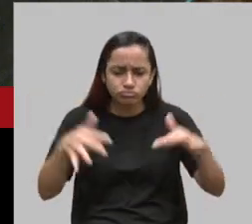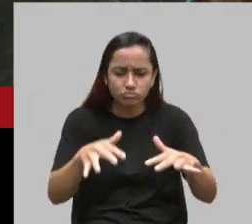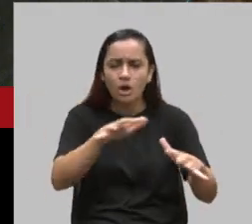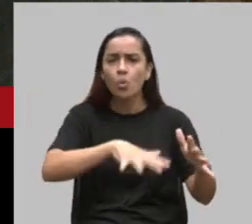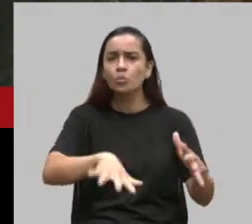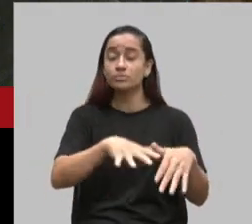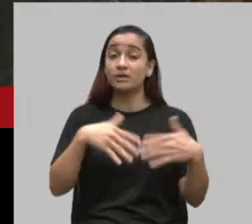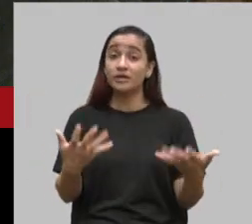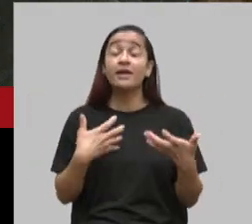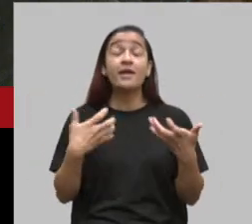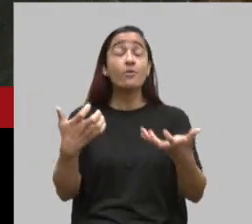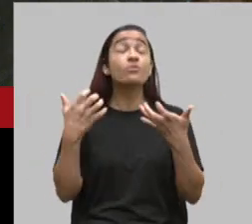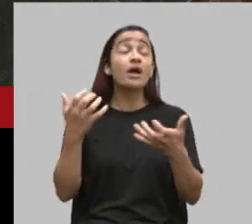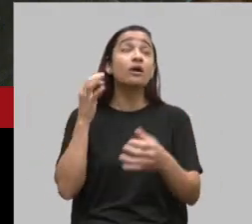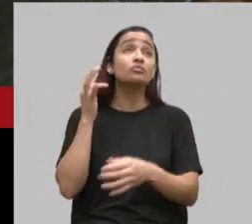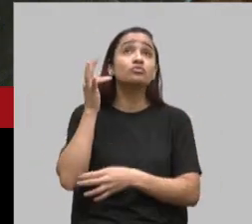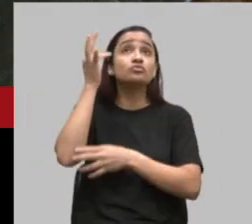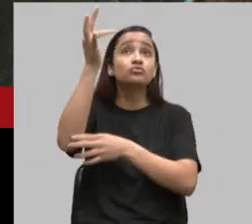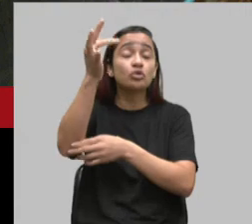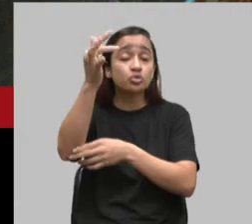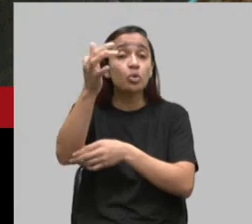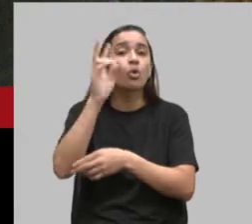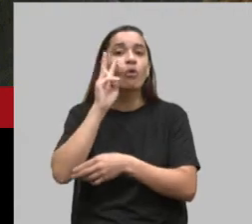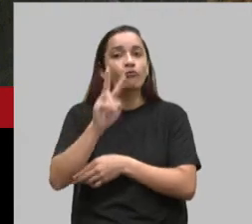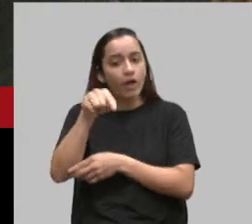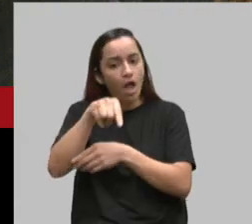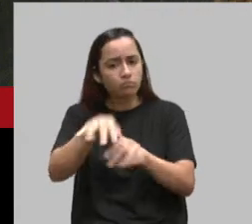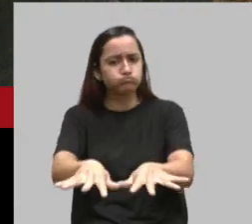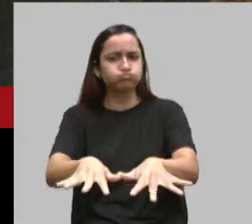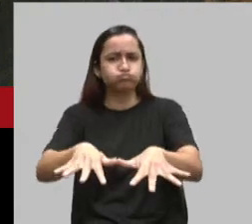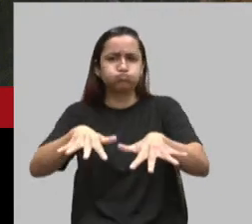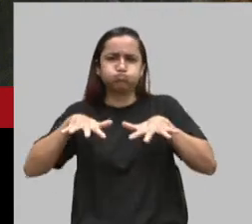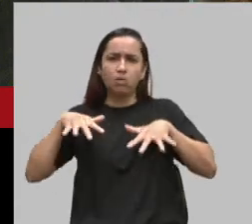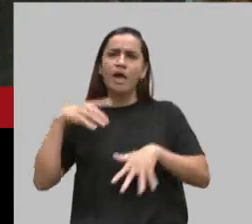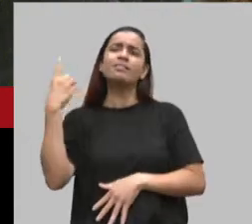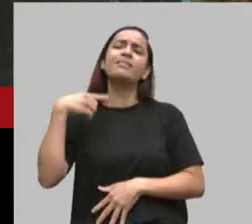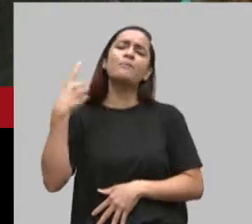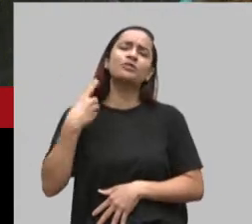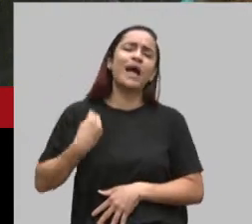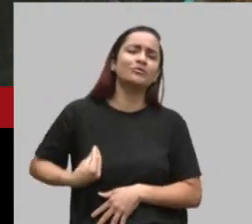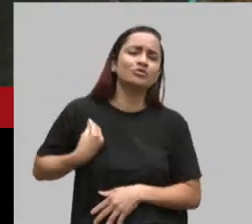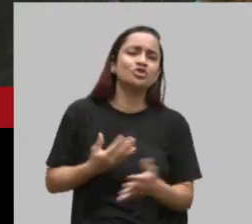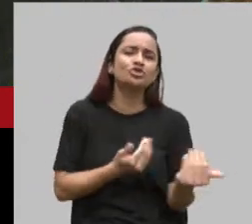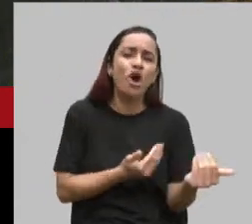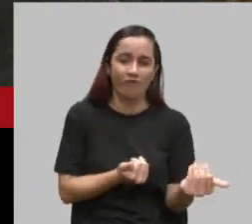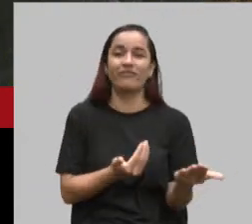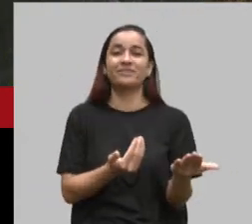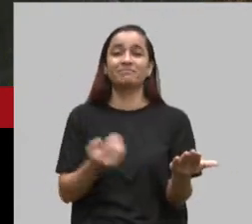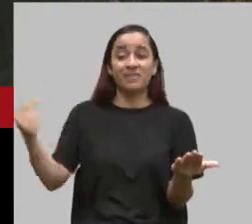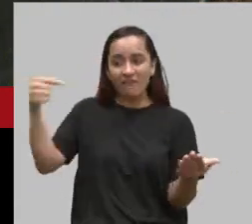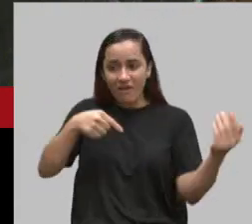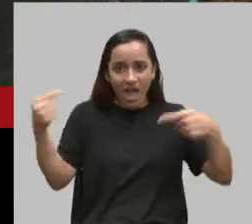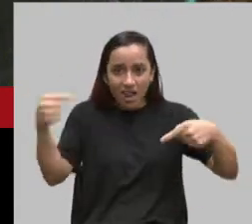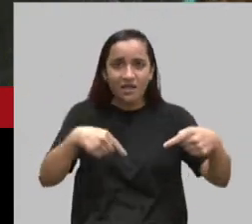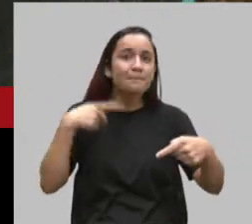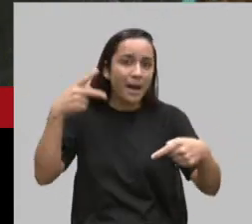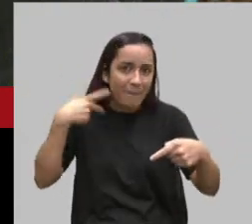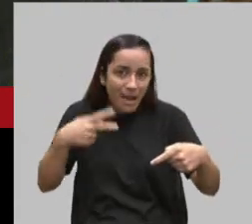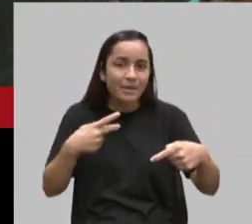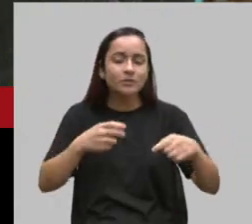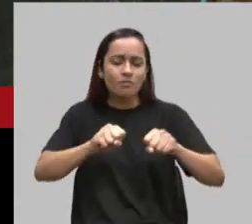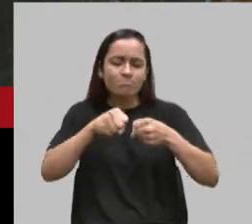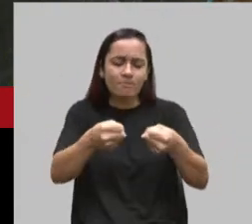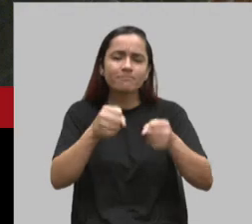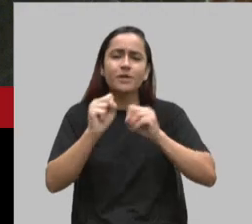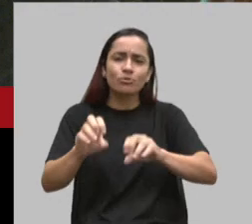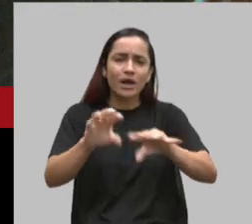uns anos inclusive ver esse plenário lotado de Deputados jovens que passaram por esse Parlamento e que defenderam educação de qualidade PR